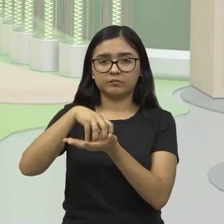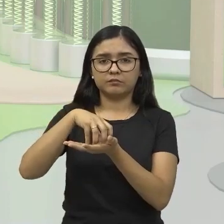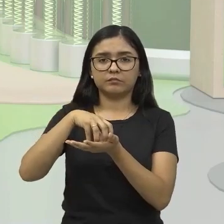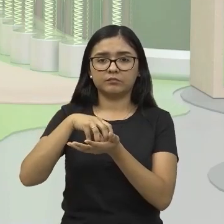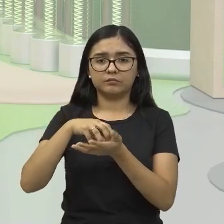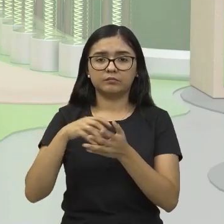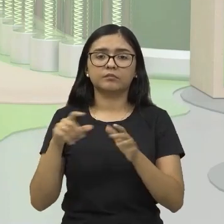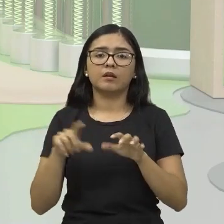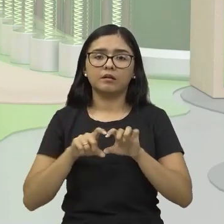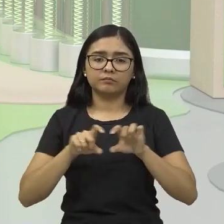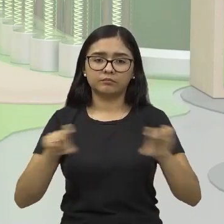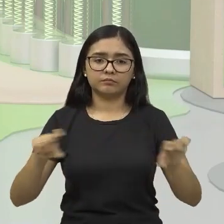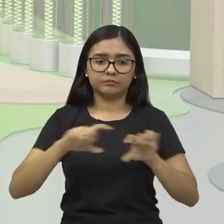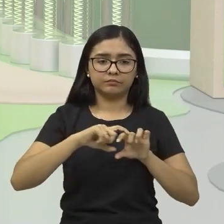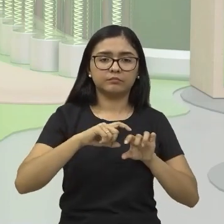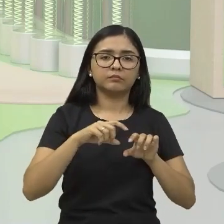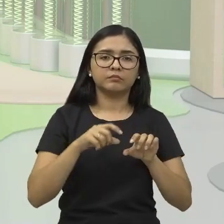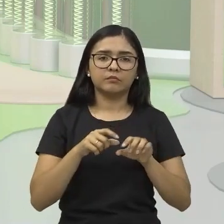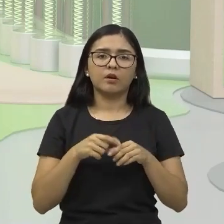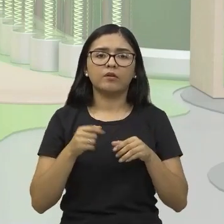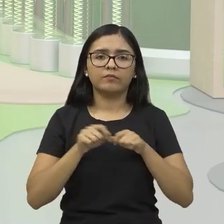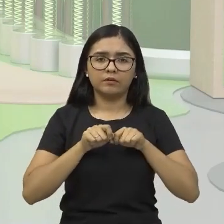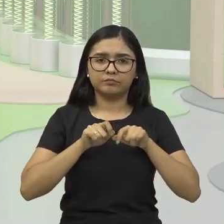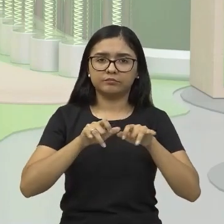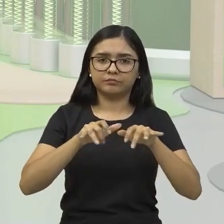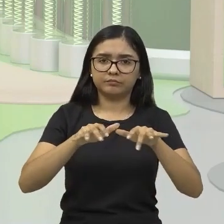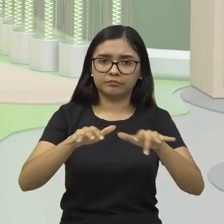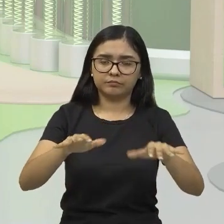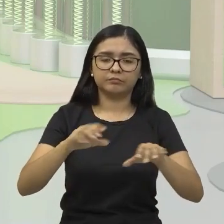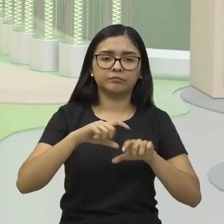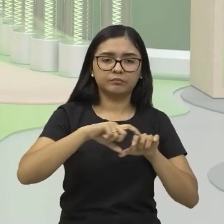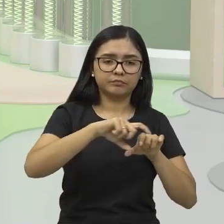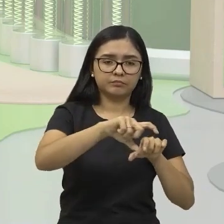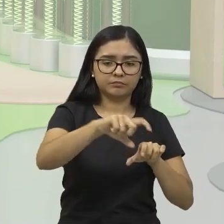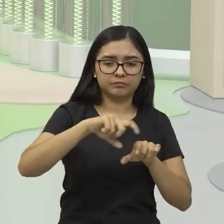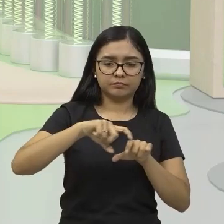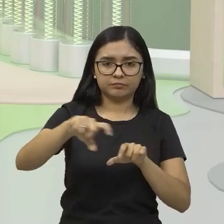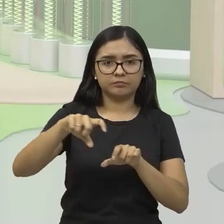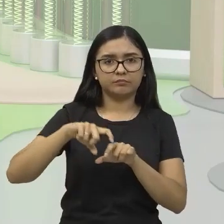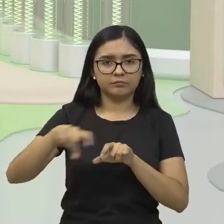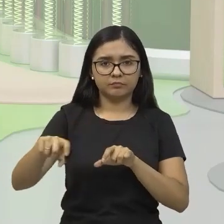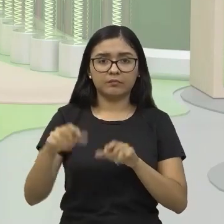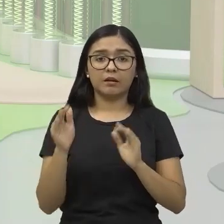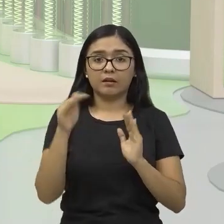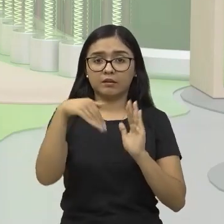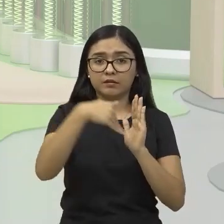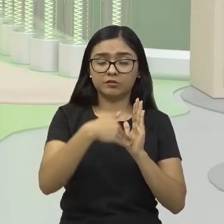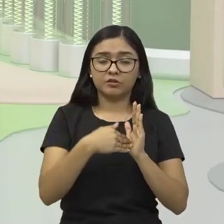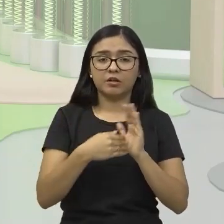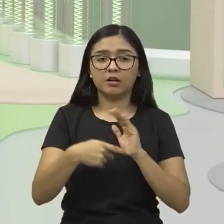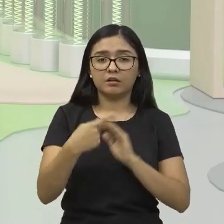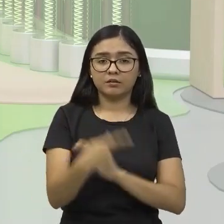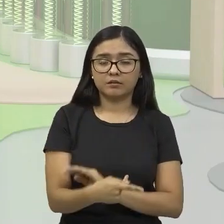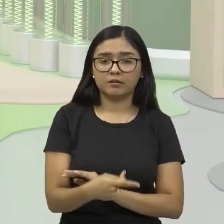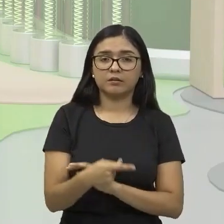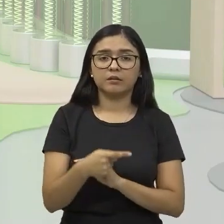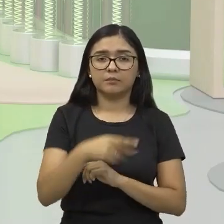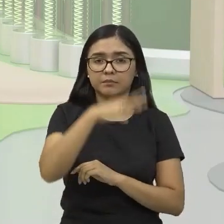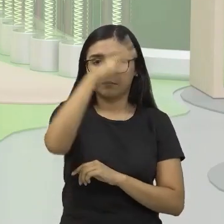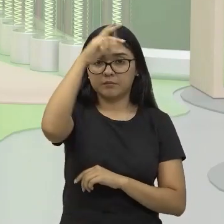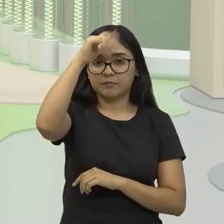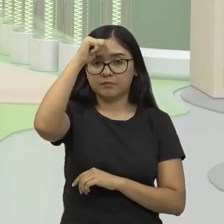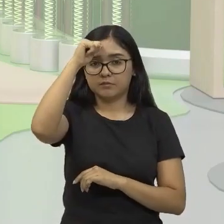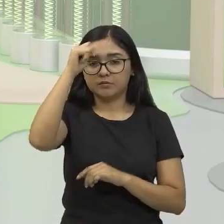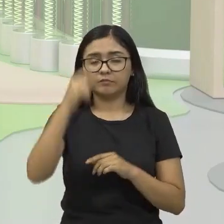e vai distribuir para outras cidades no decorrer aí desse trajeto até chegar à capital, é Manaus. Então, são muitos